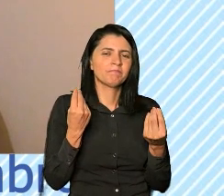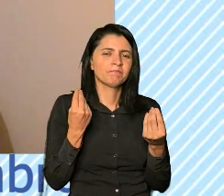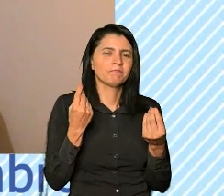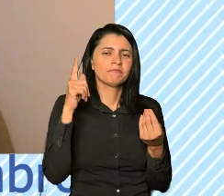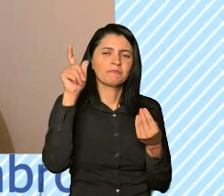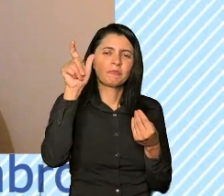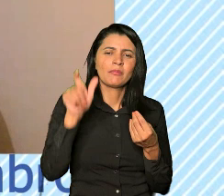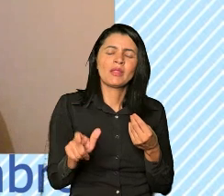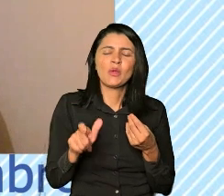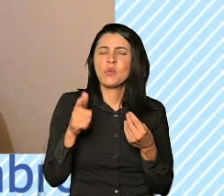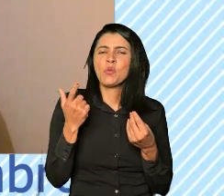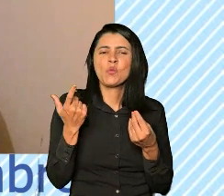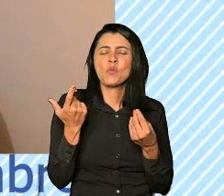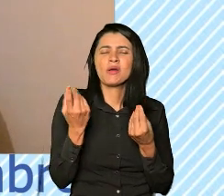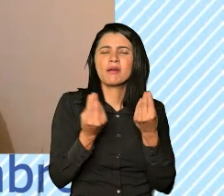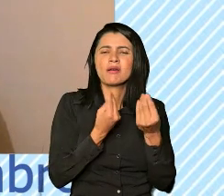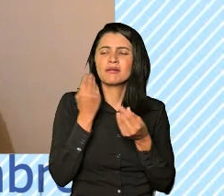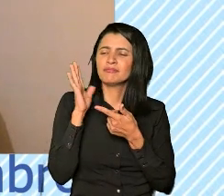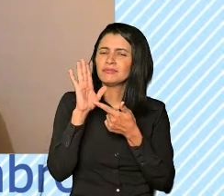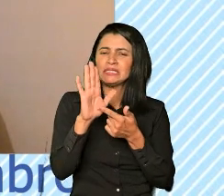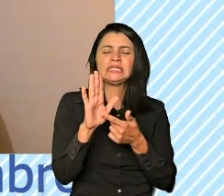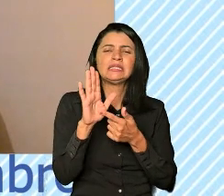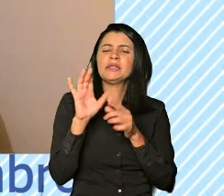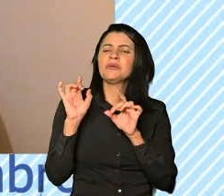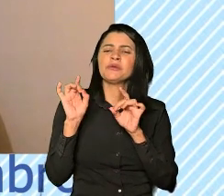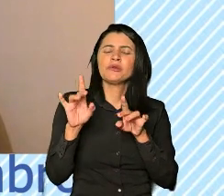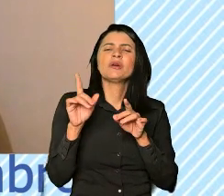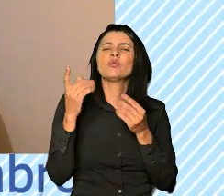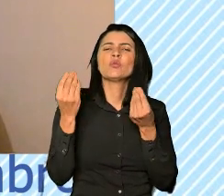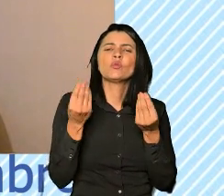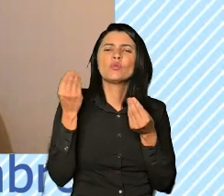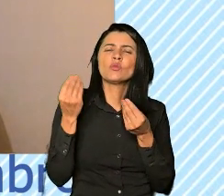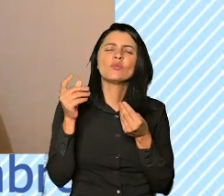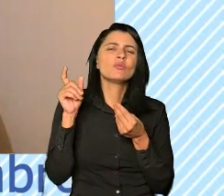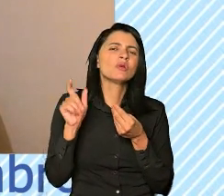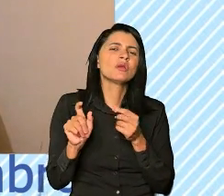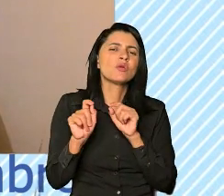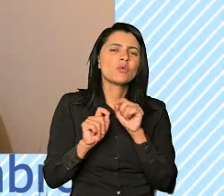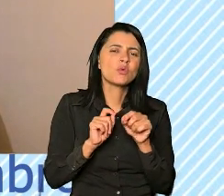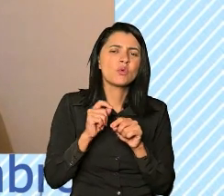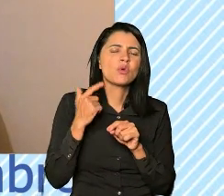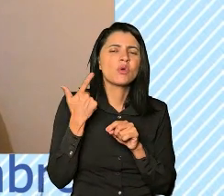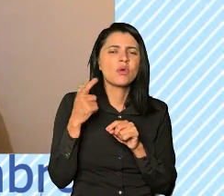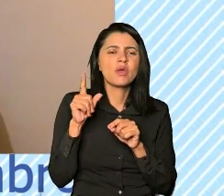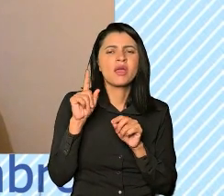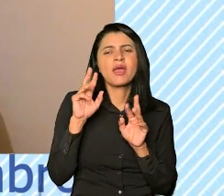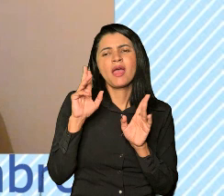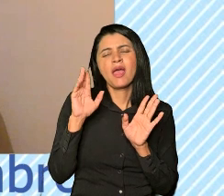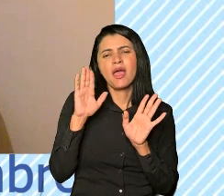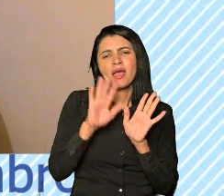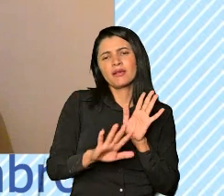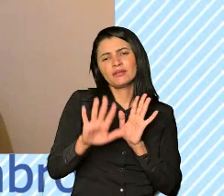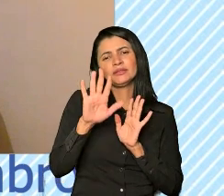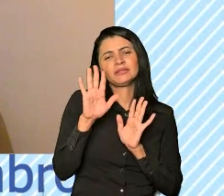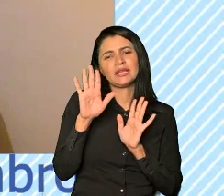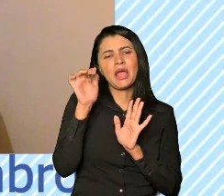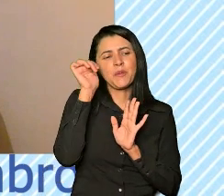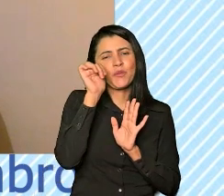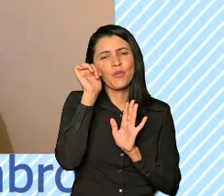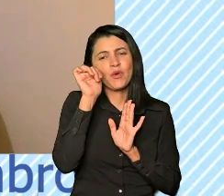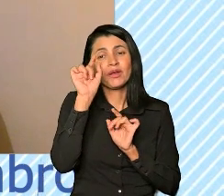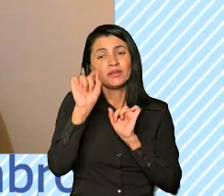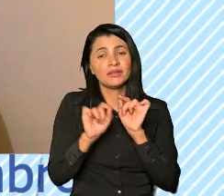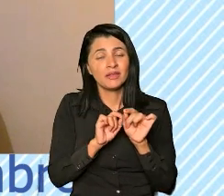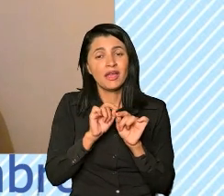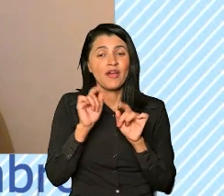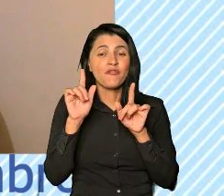numa estética que destaca um ponto que os homens, geralmente, né, a mulher está assim,